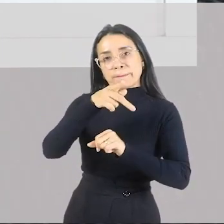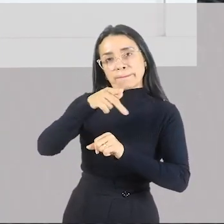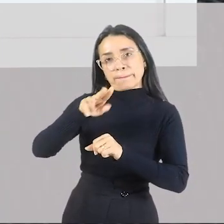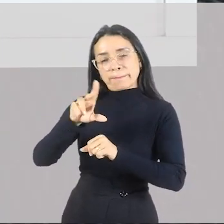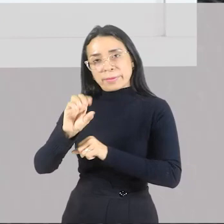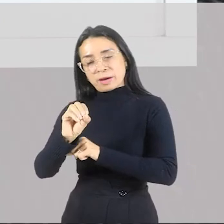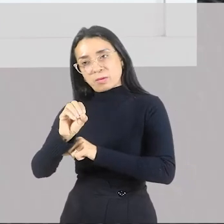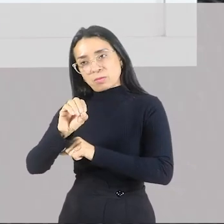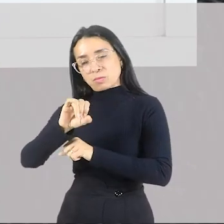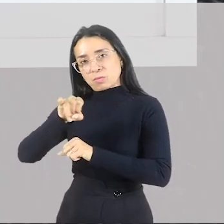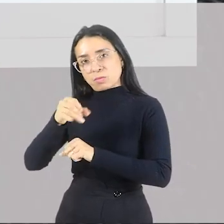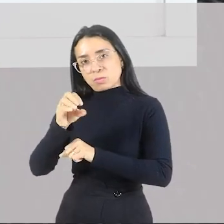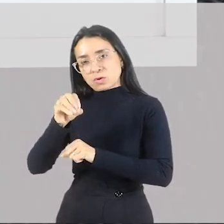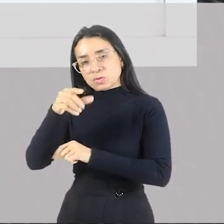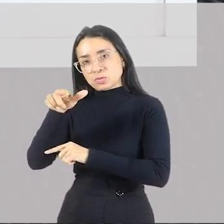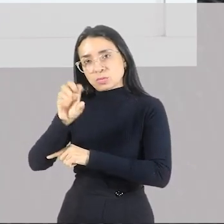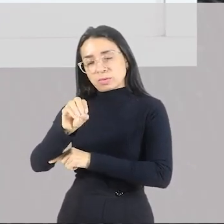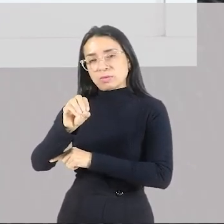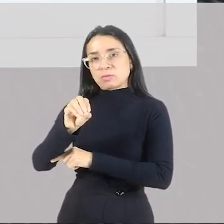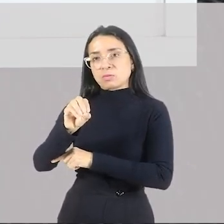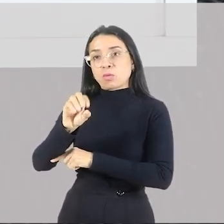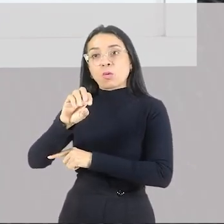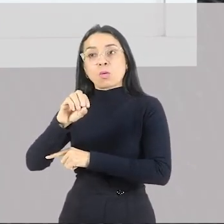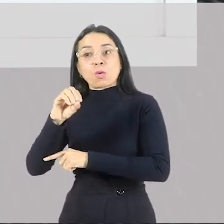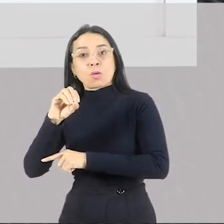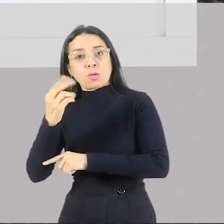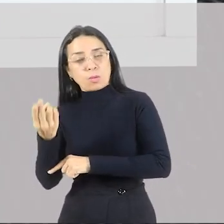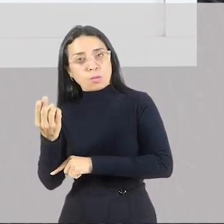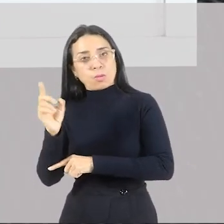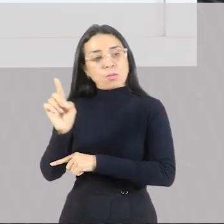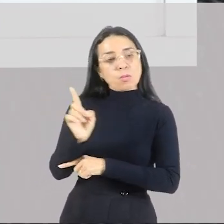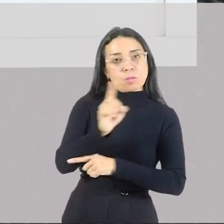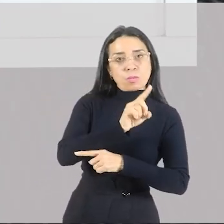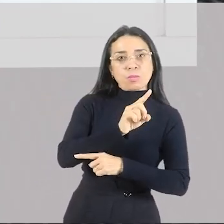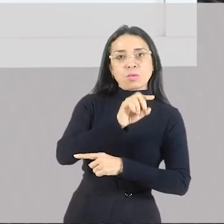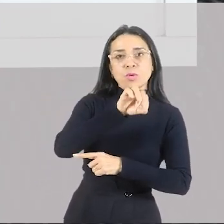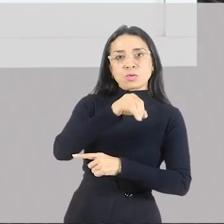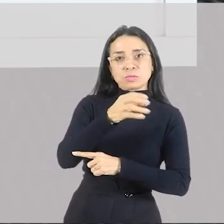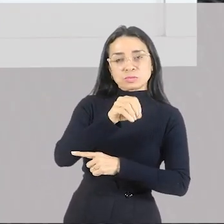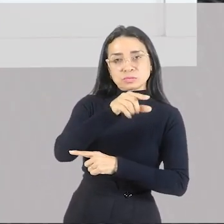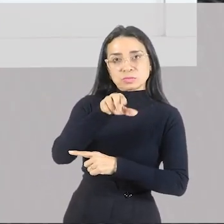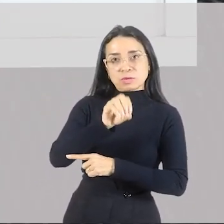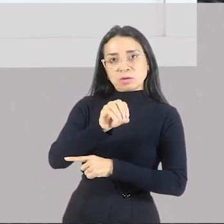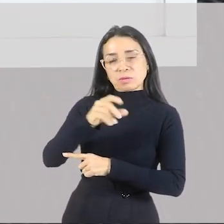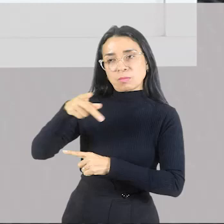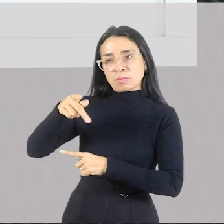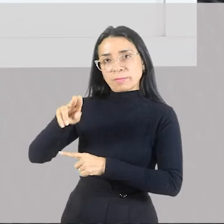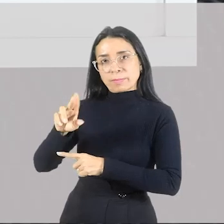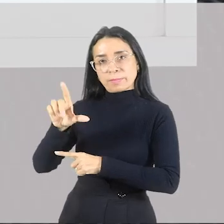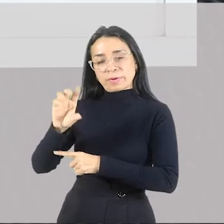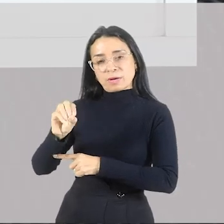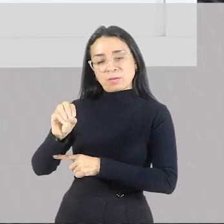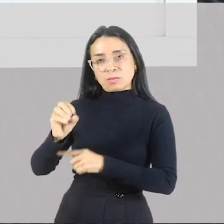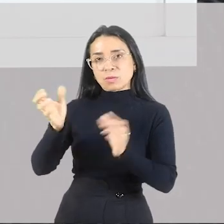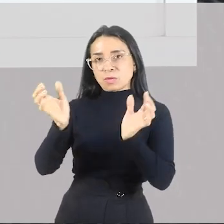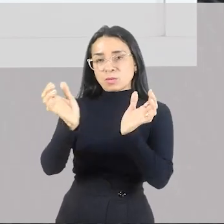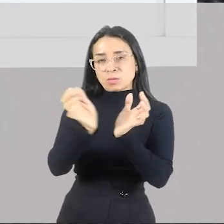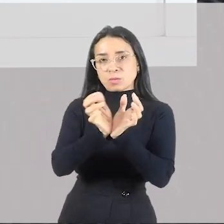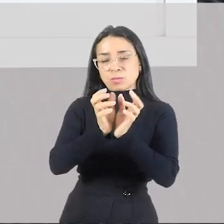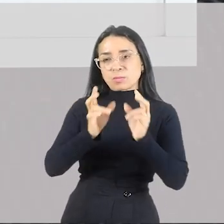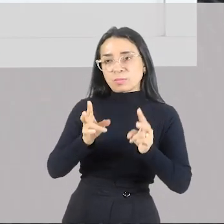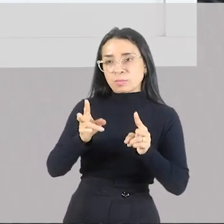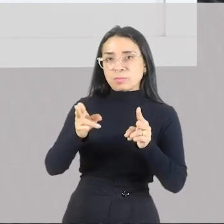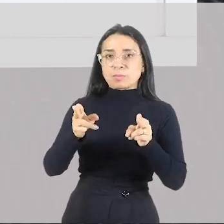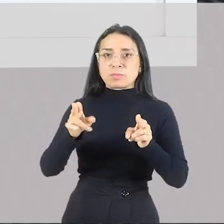Paulo. Então, nesse caso aqui, o grupo formado por Marcos e Paulo, ele é